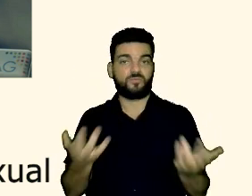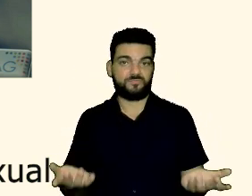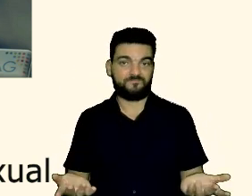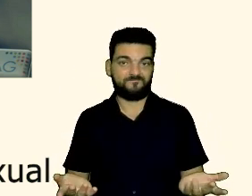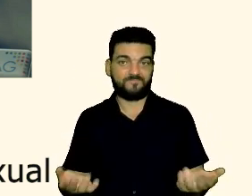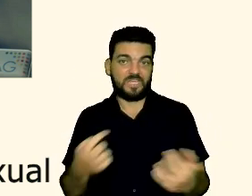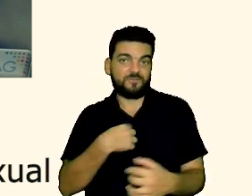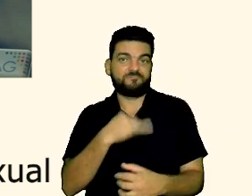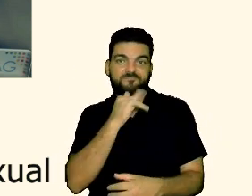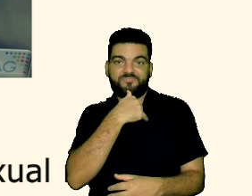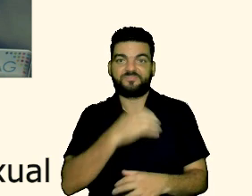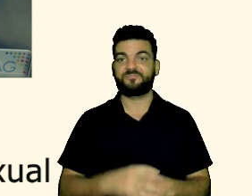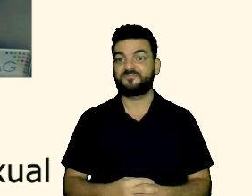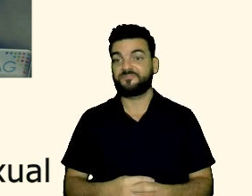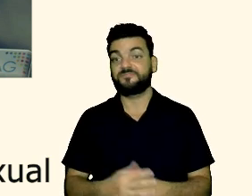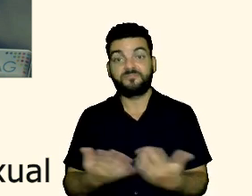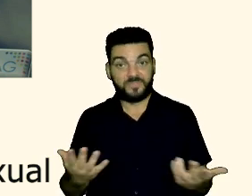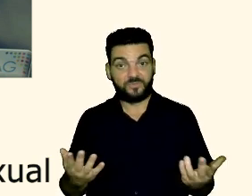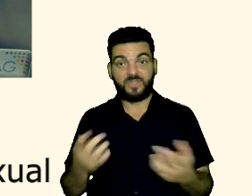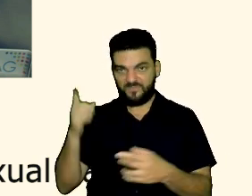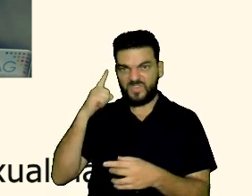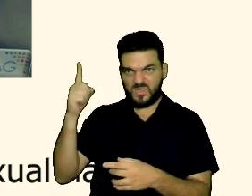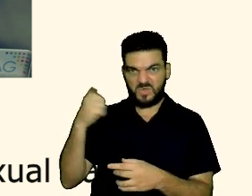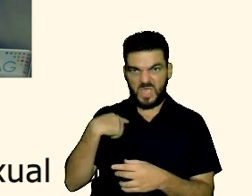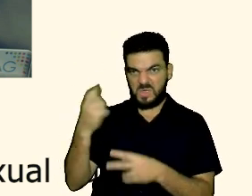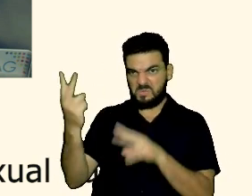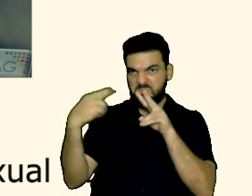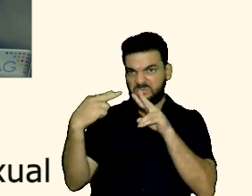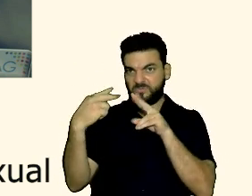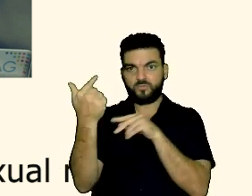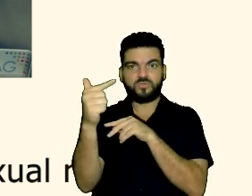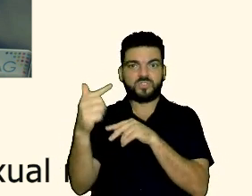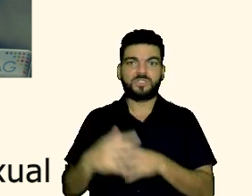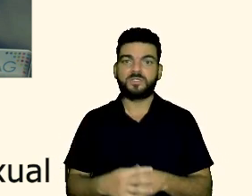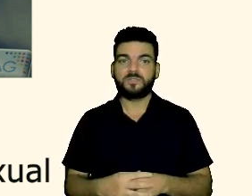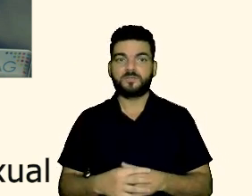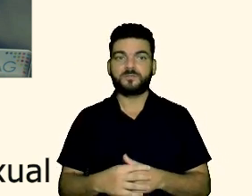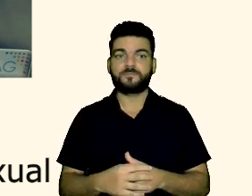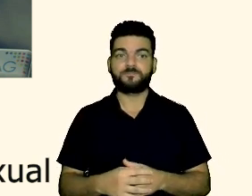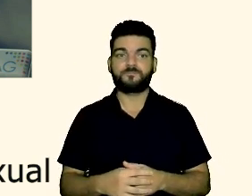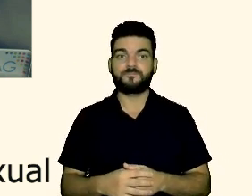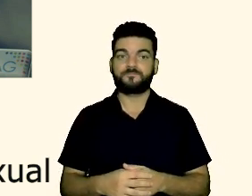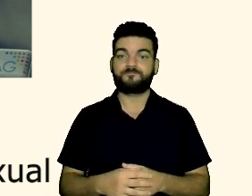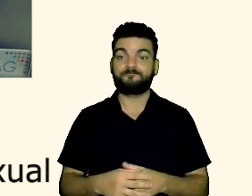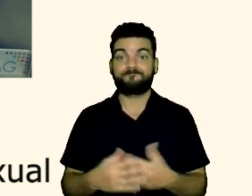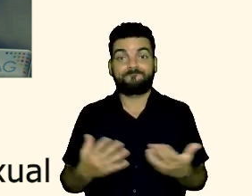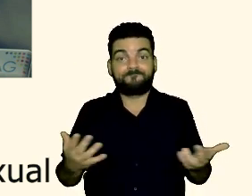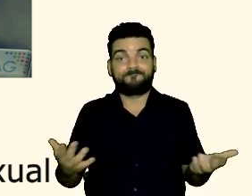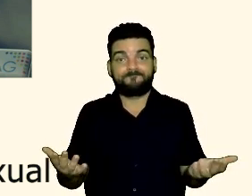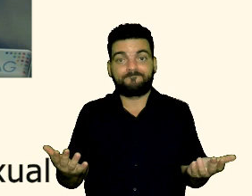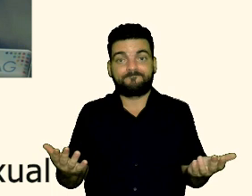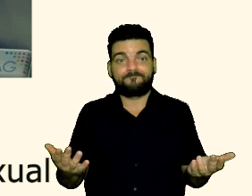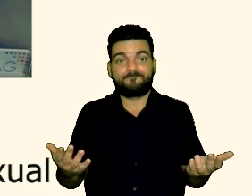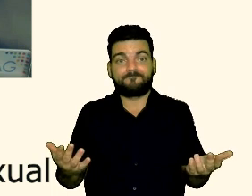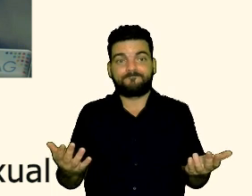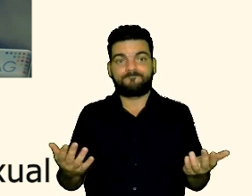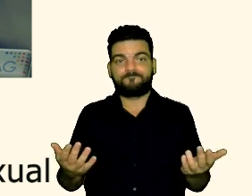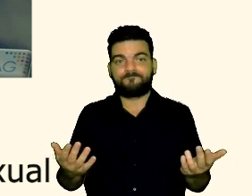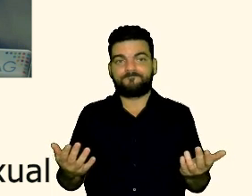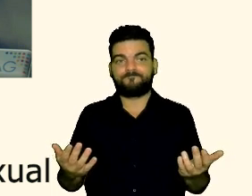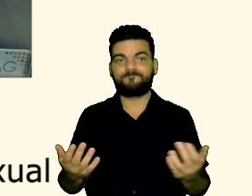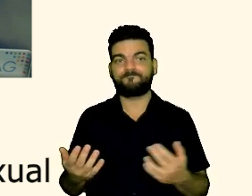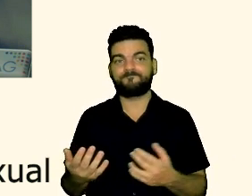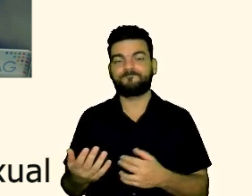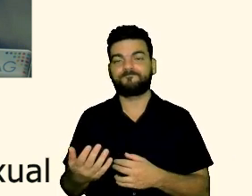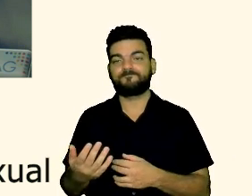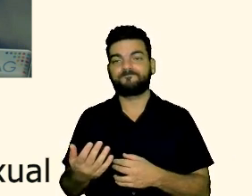minha cara. Então, nós estamos o tempo todo, mesmo que espontaneamente, fazendo essas associações entre o